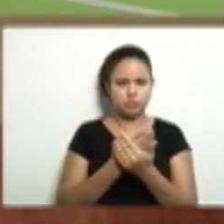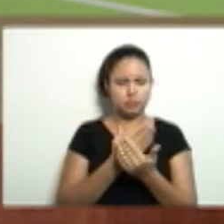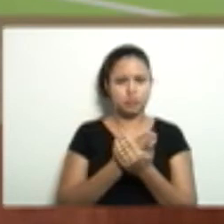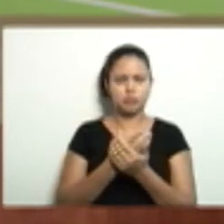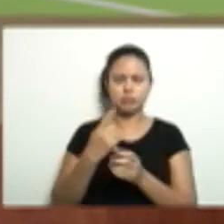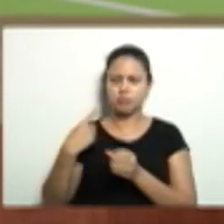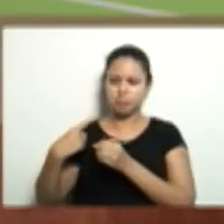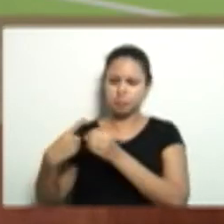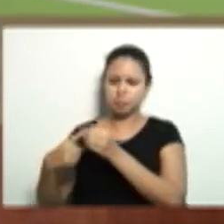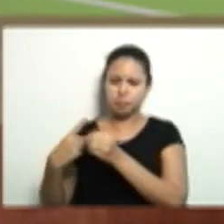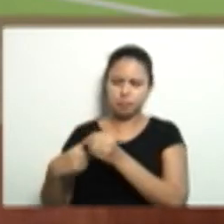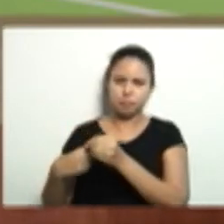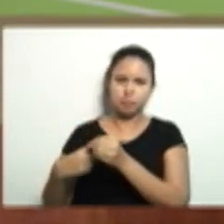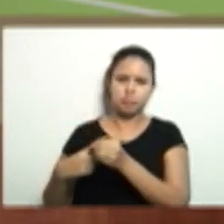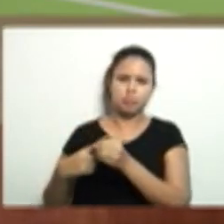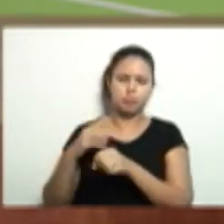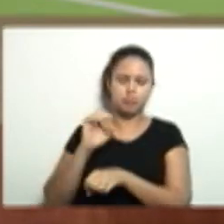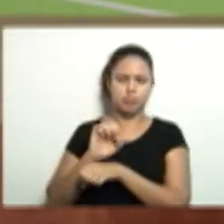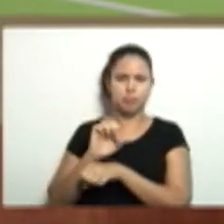de Espigão do Oeste.